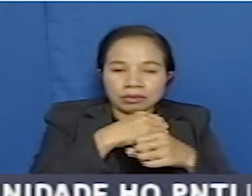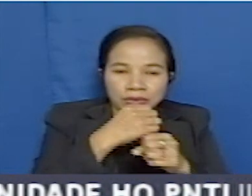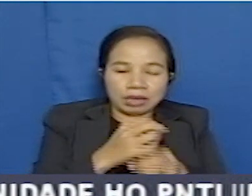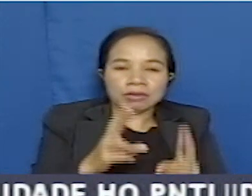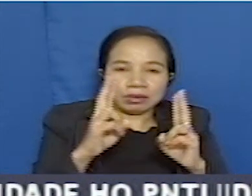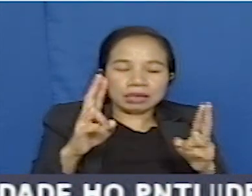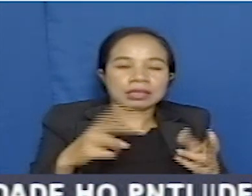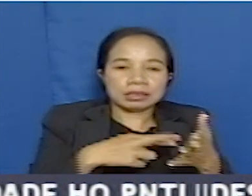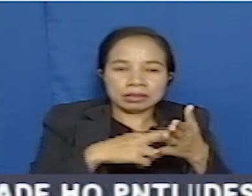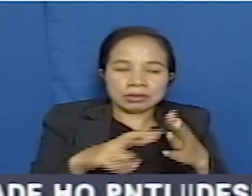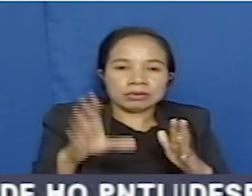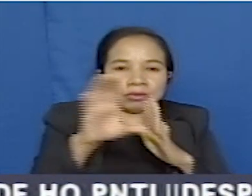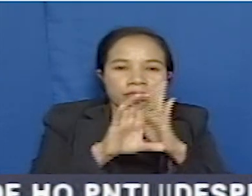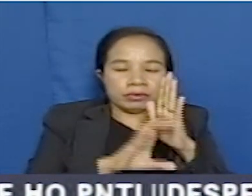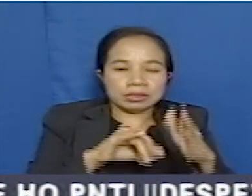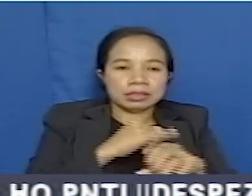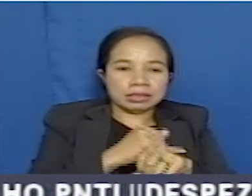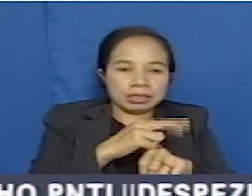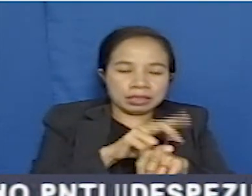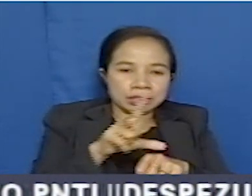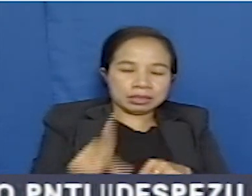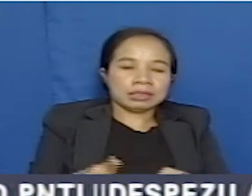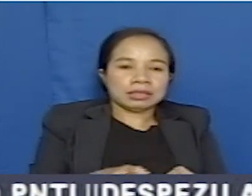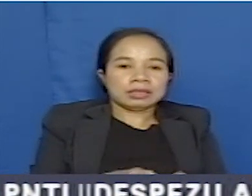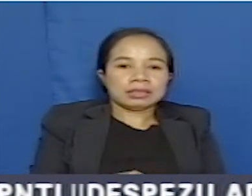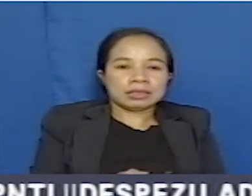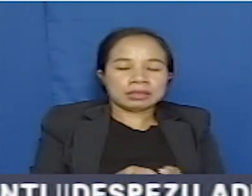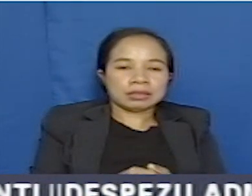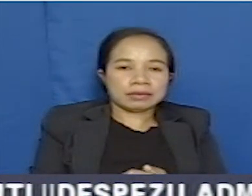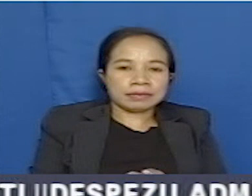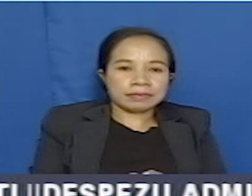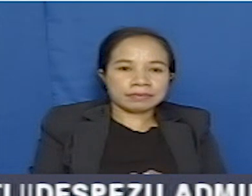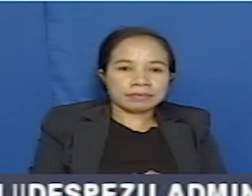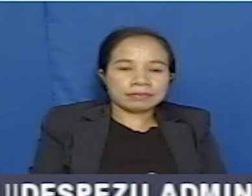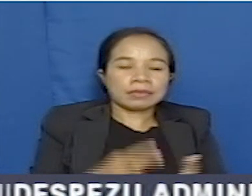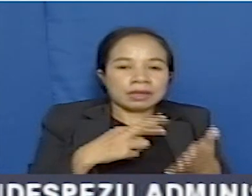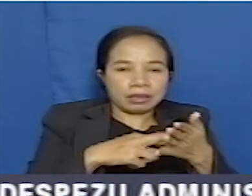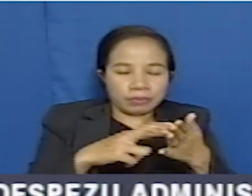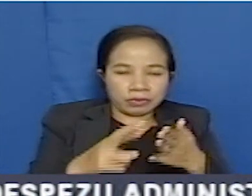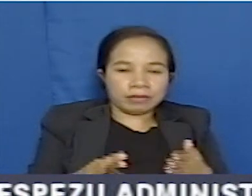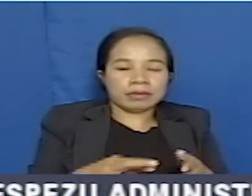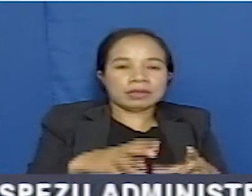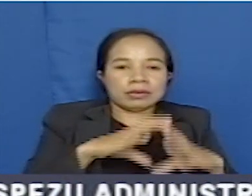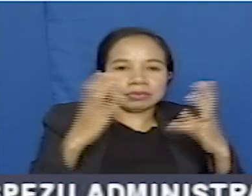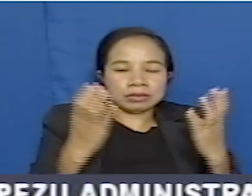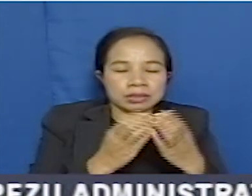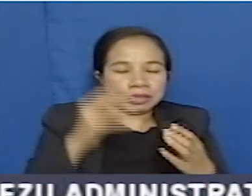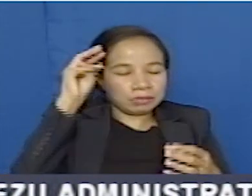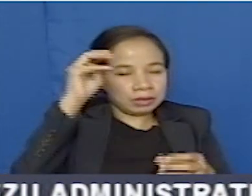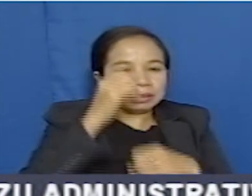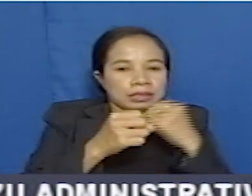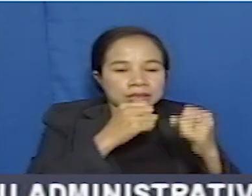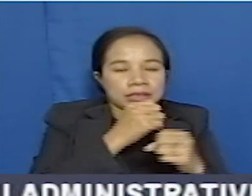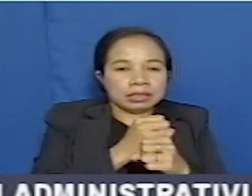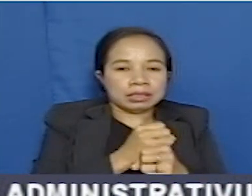de ratificação no Convenções Internacional, CNB aproveita aprova de ONA e aconselha o ministro e a Tinan